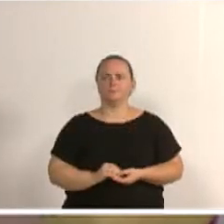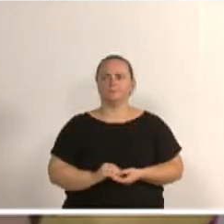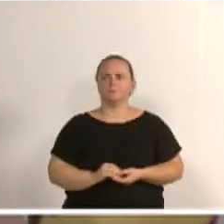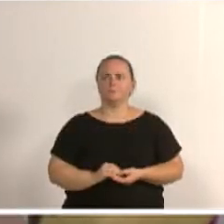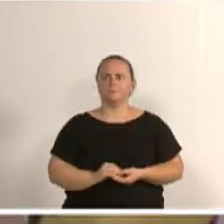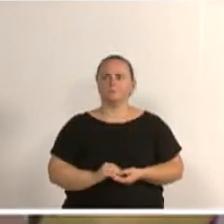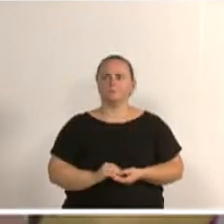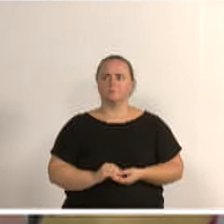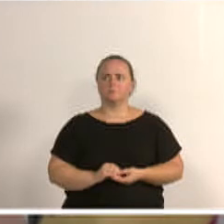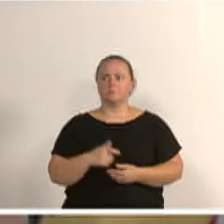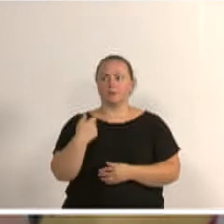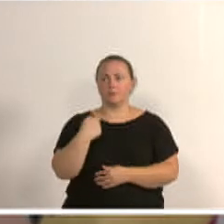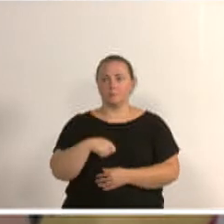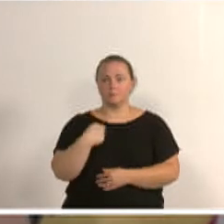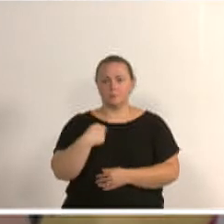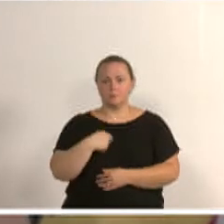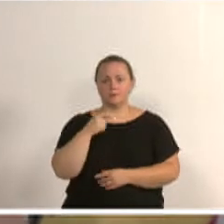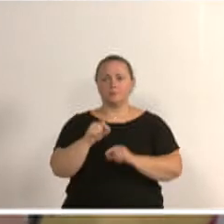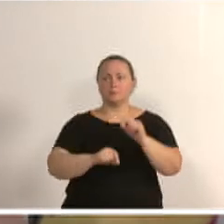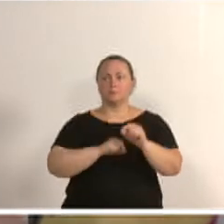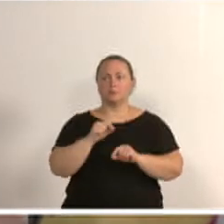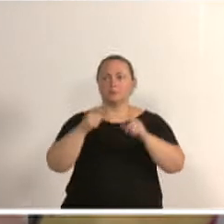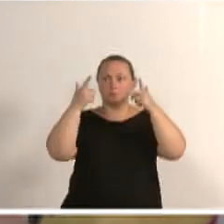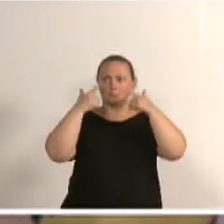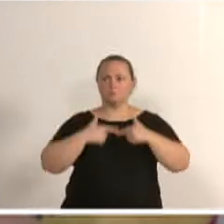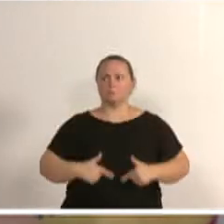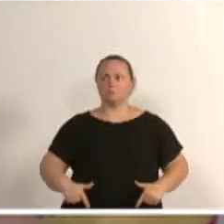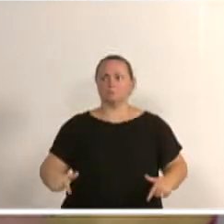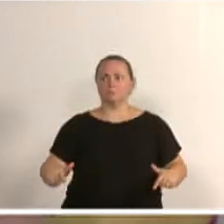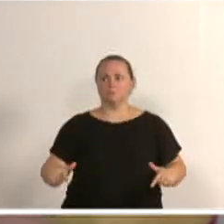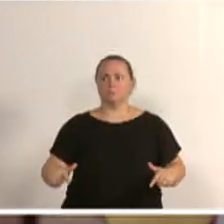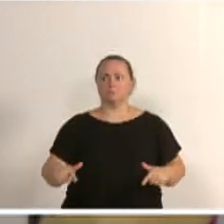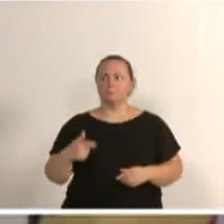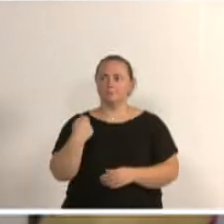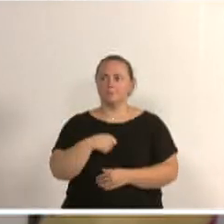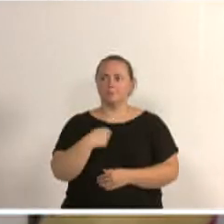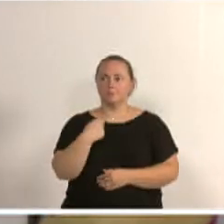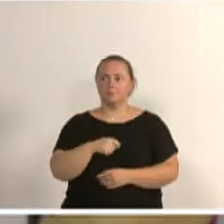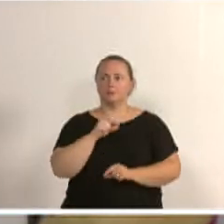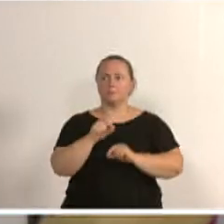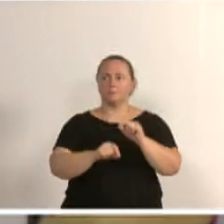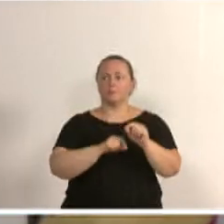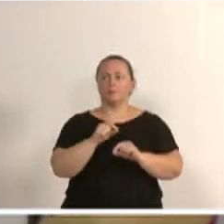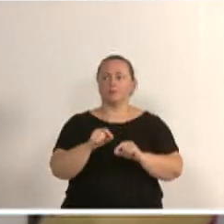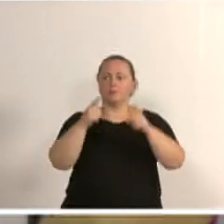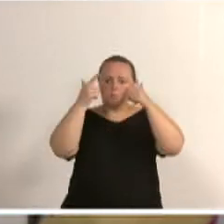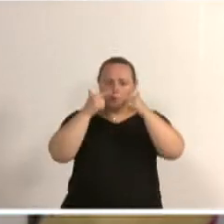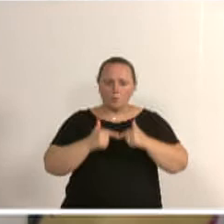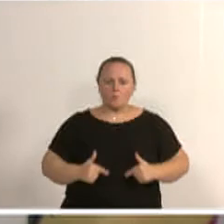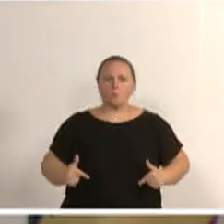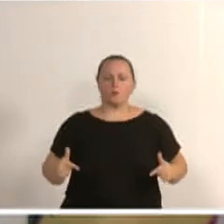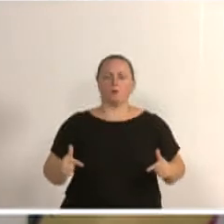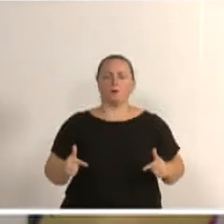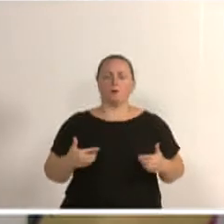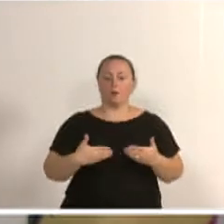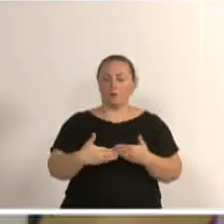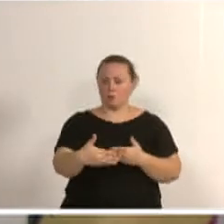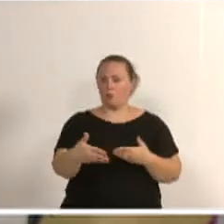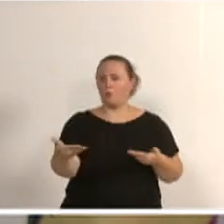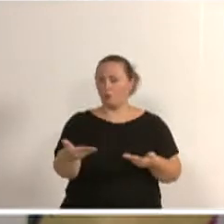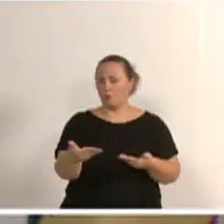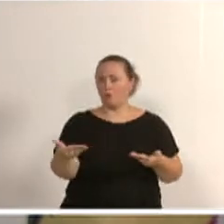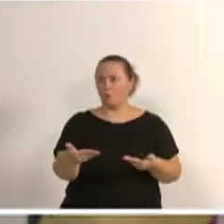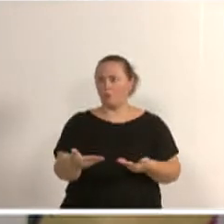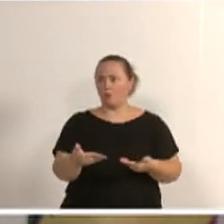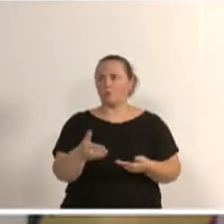Nós precisamos disso, dar um ar de transparência. Nós precisamos mais. Não que o ar de transparência não seja colocado aqui hoje. Eu